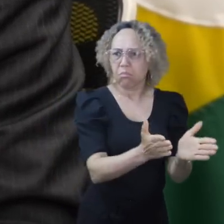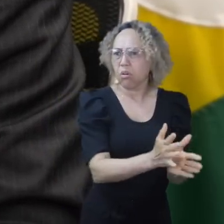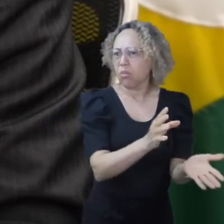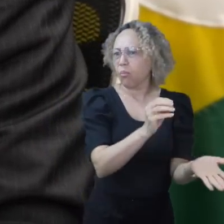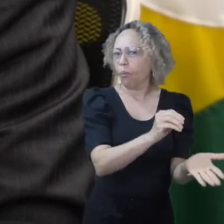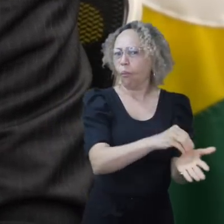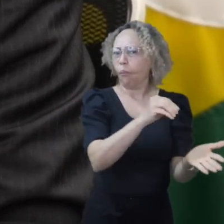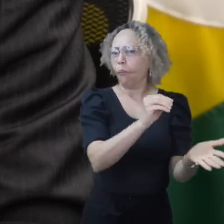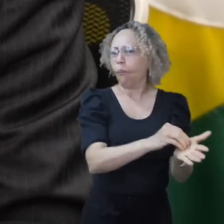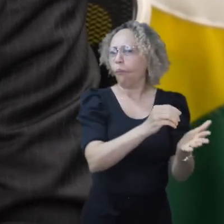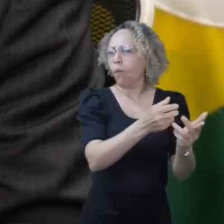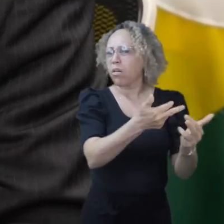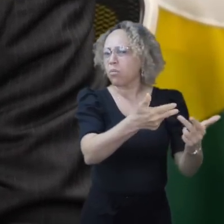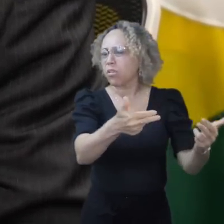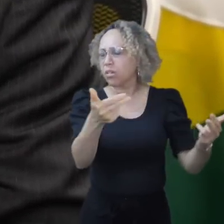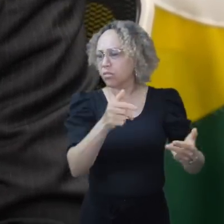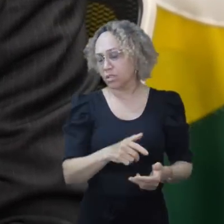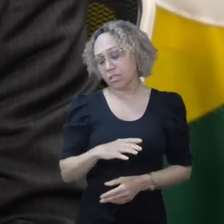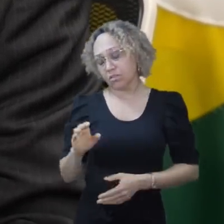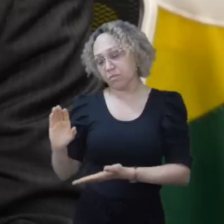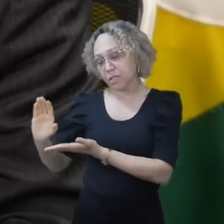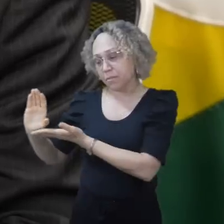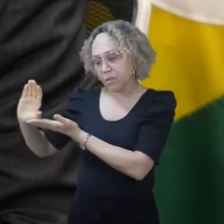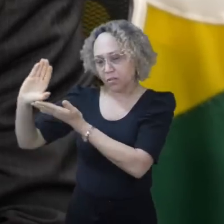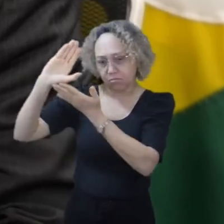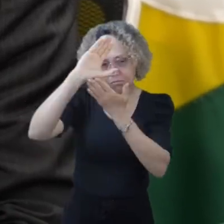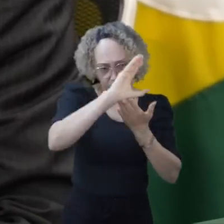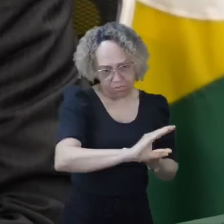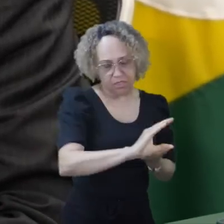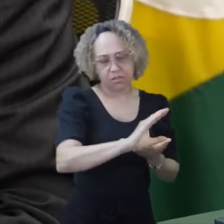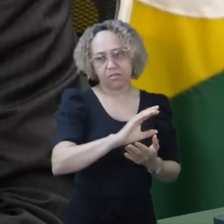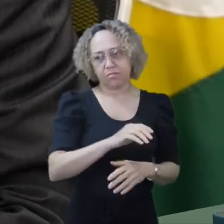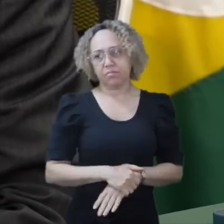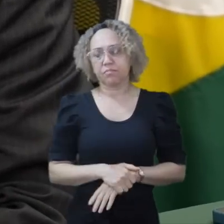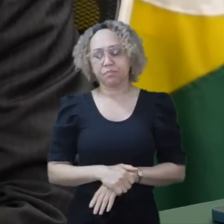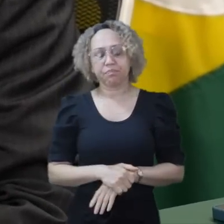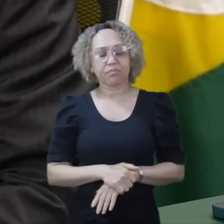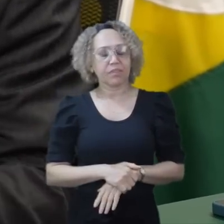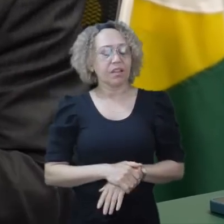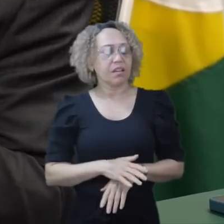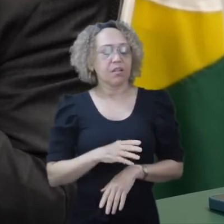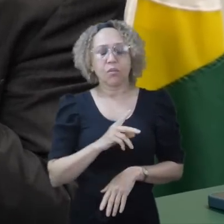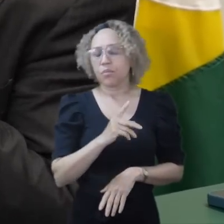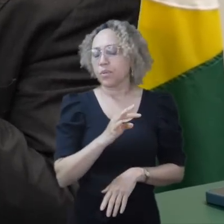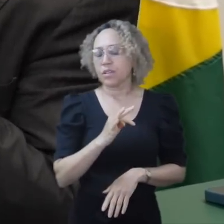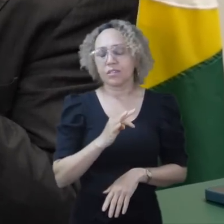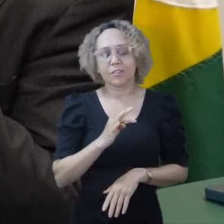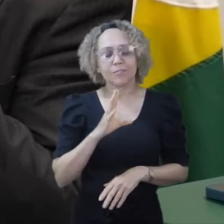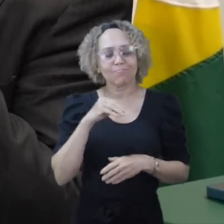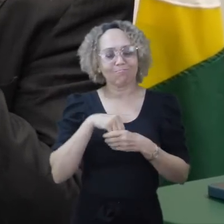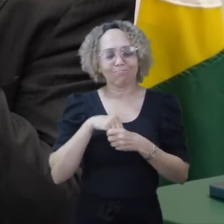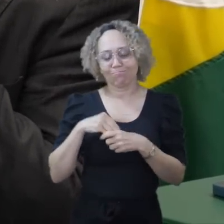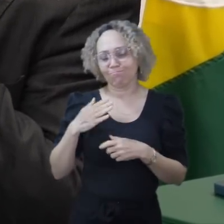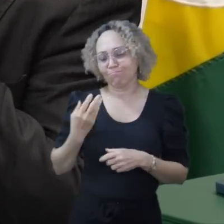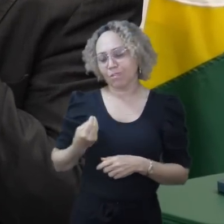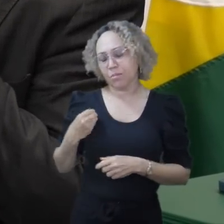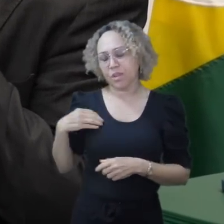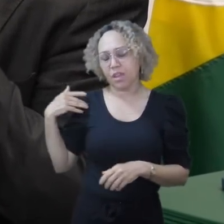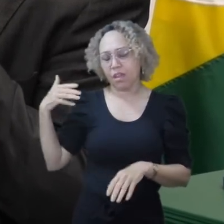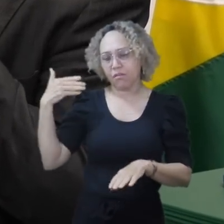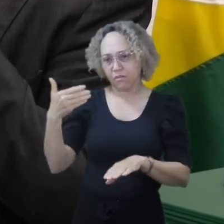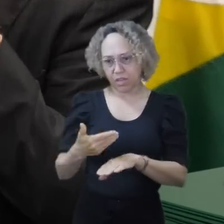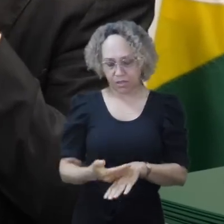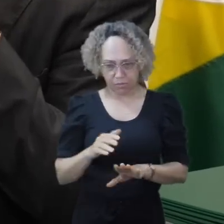carinho e uma devoção pelo PT muito grande, faz parte da minha vida. E a escala 6 por 1 que o senhor acabou de citar também,